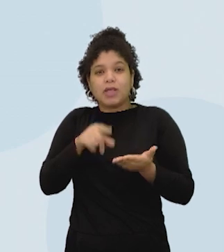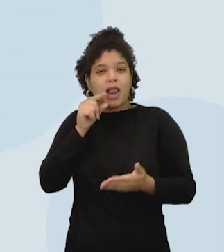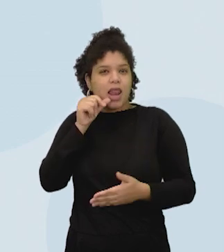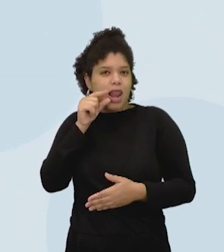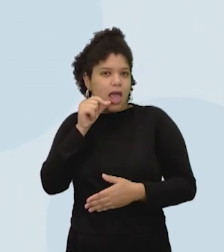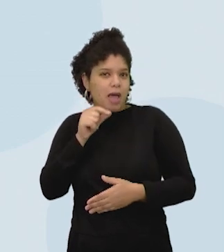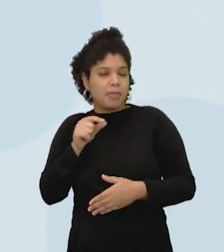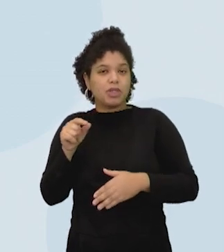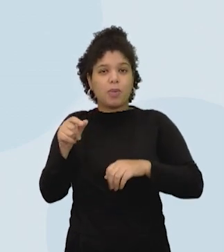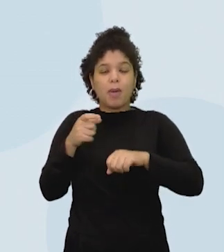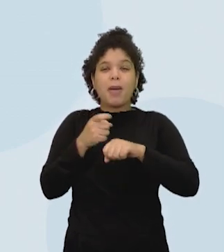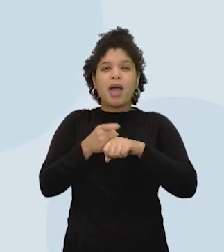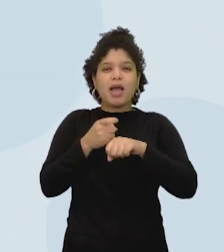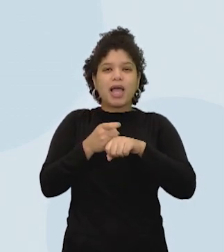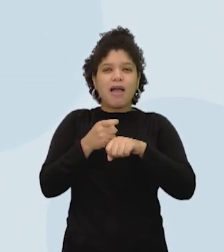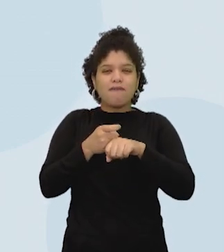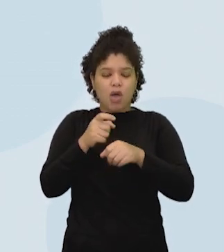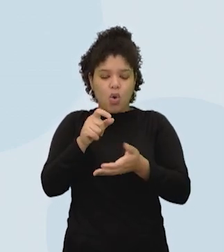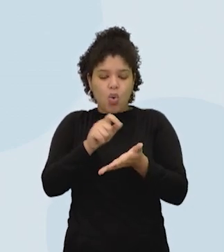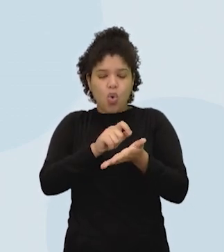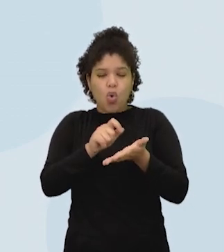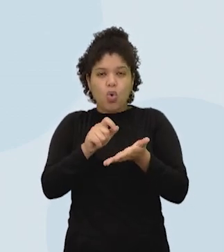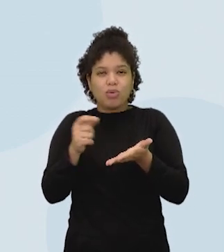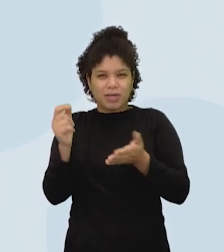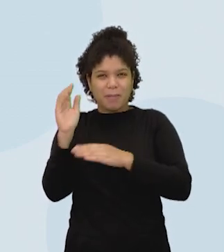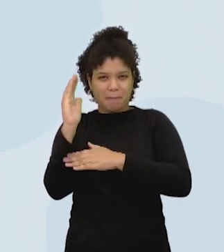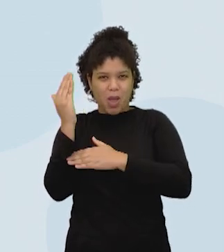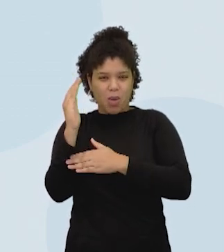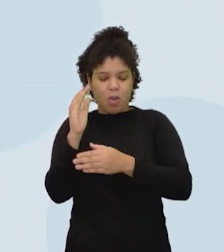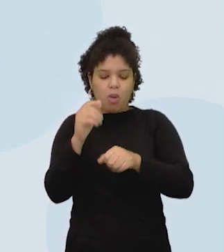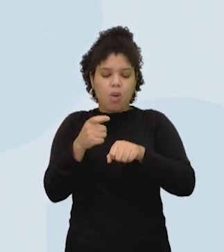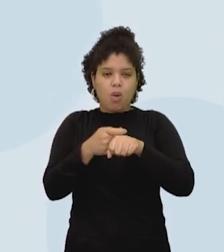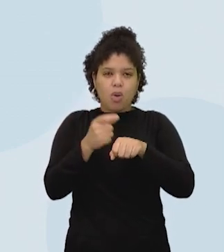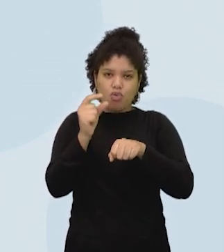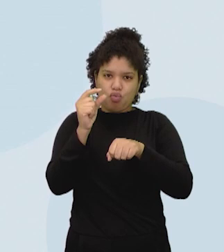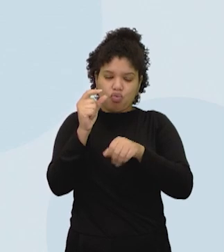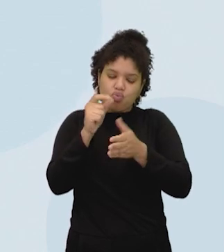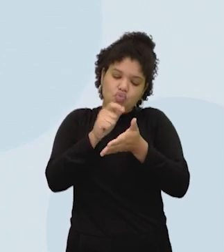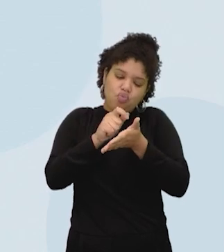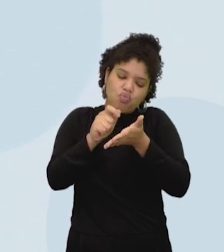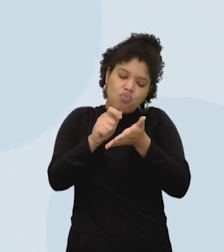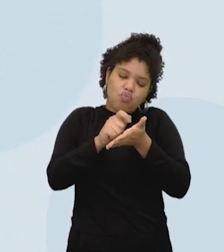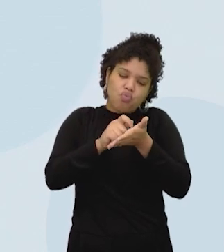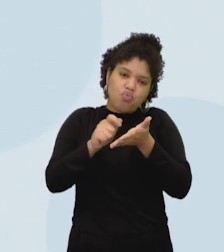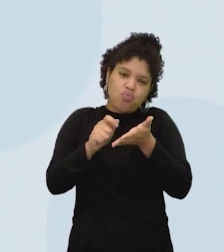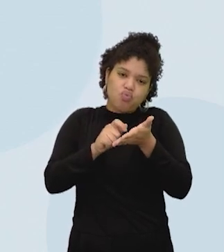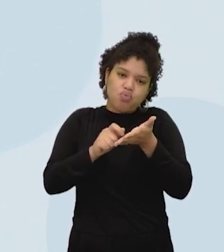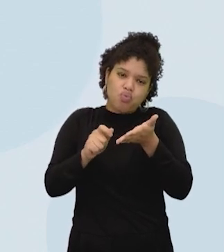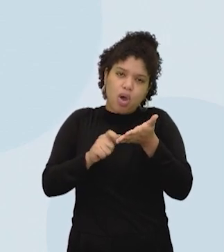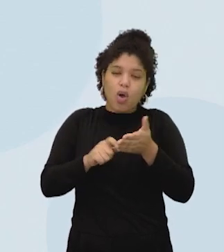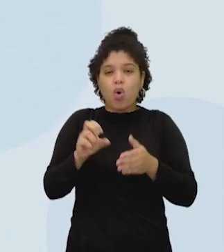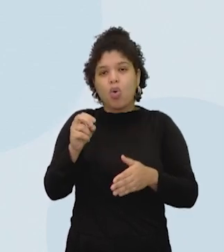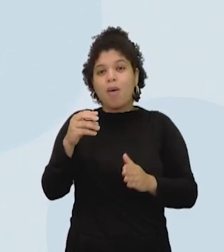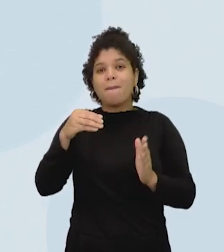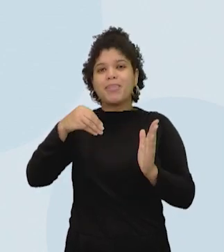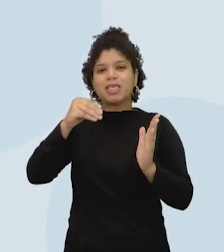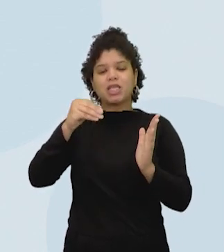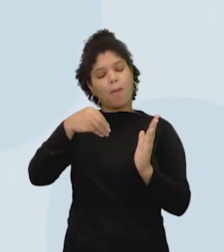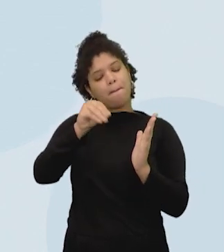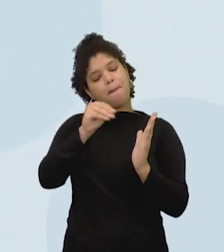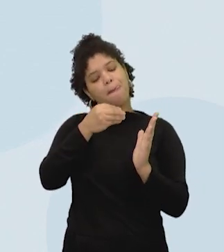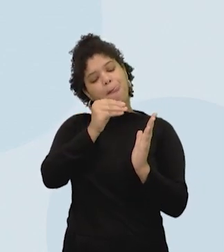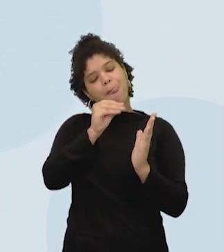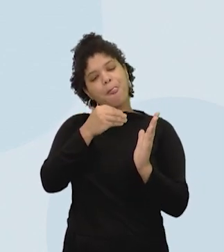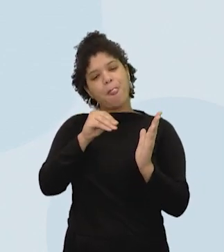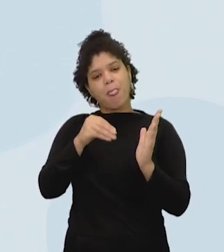lápis, carvão e pincel. Dentro do desenho temos diversos estilos. Desenho de observação, já fiz muito